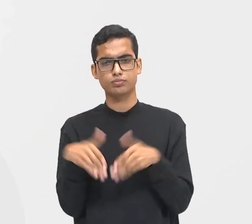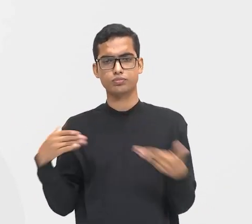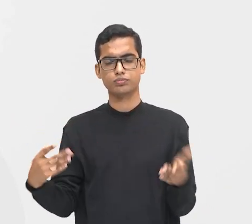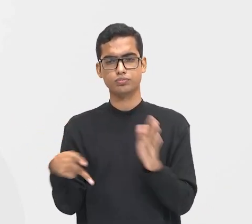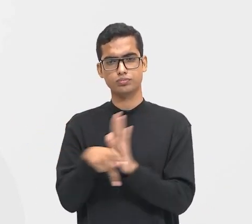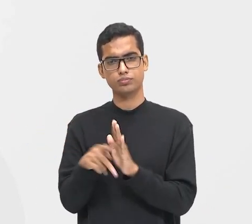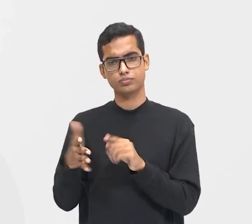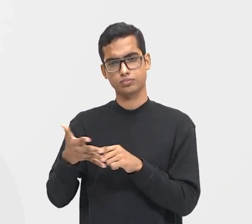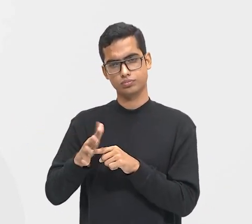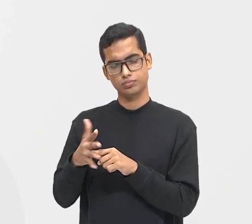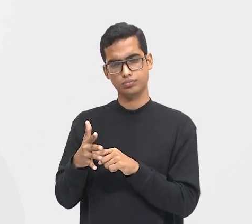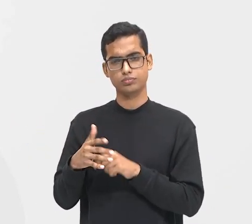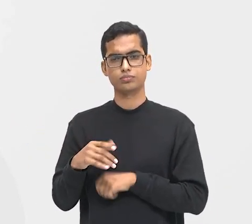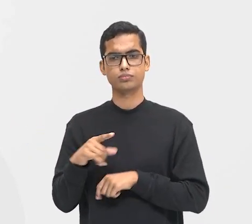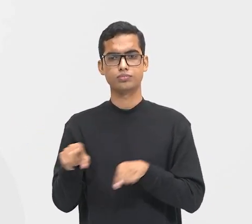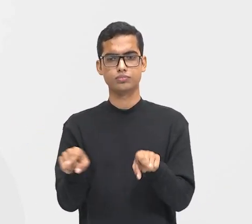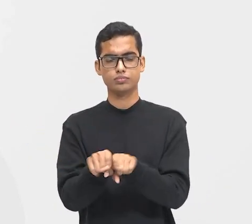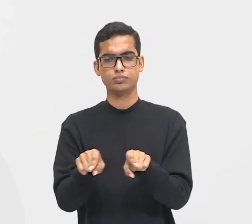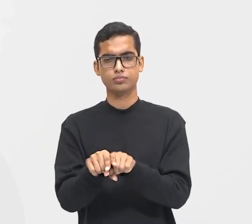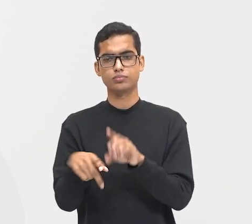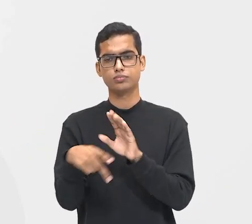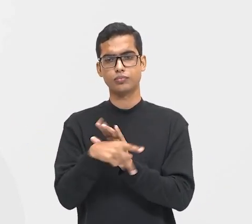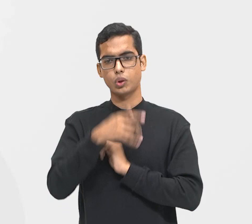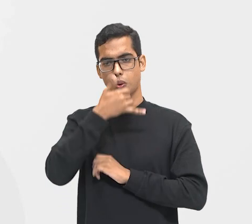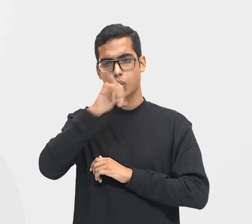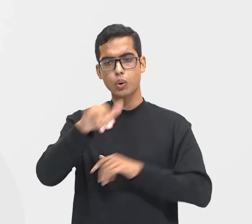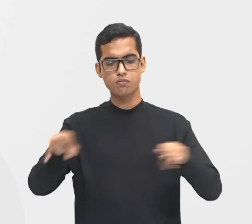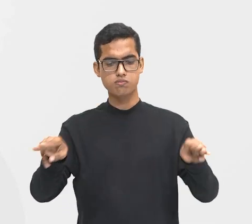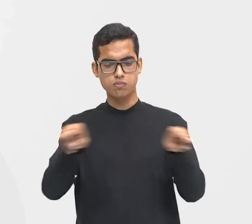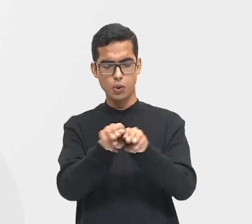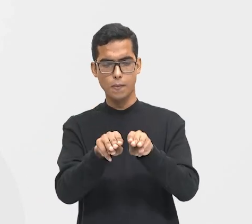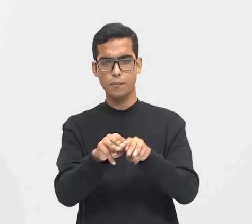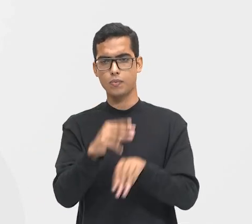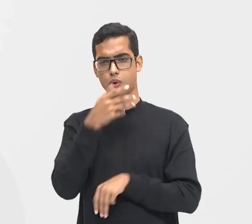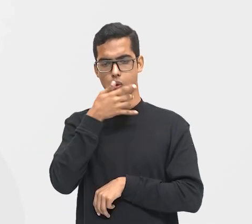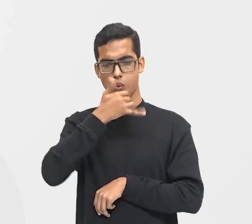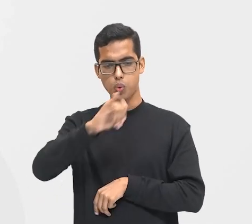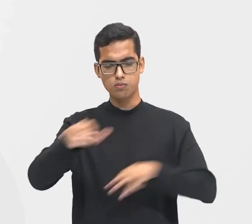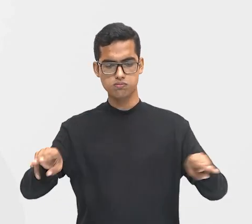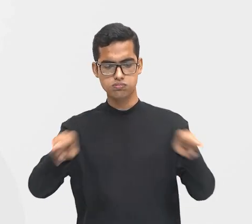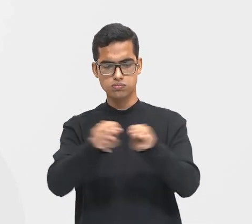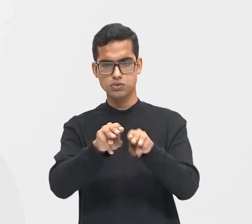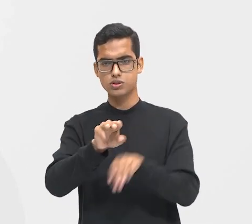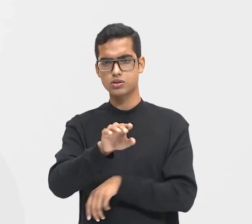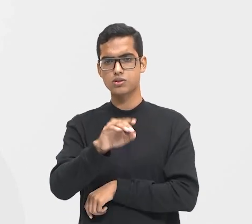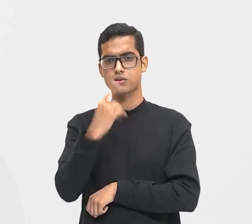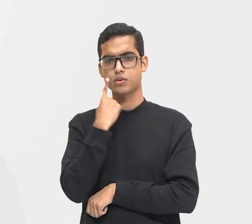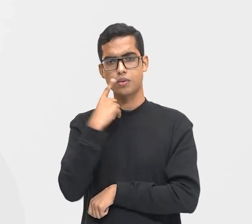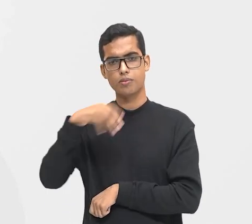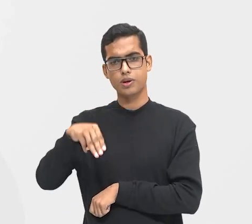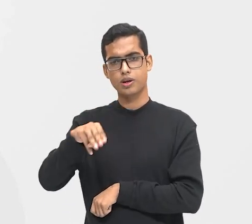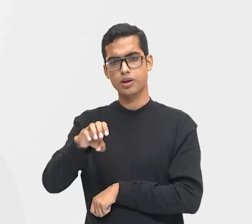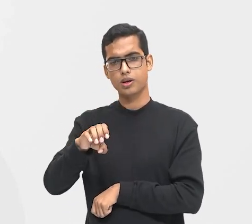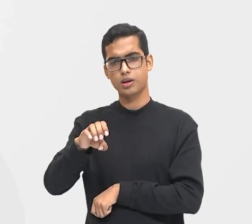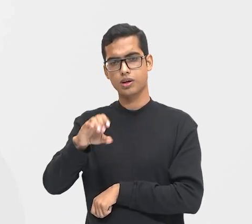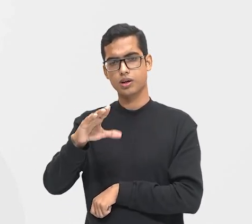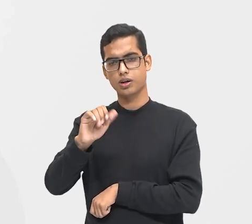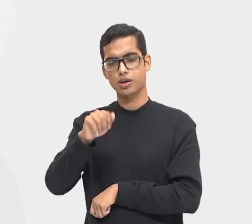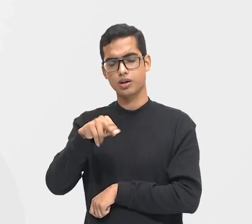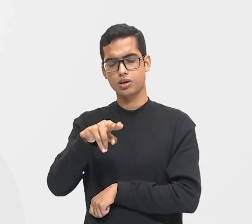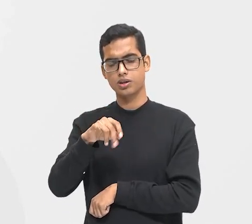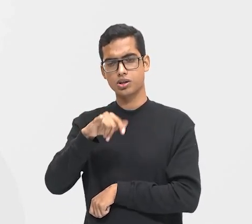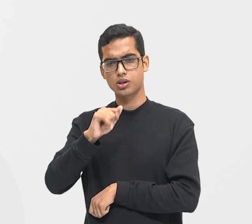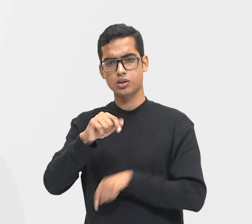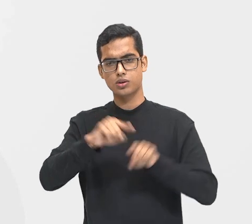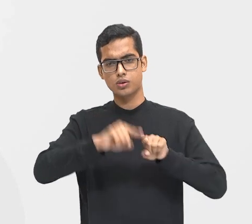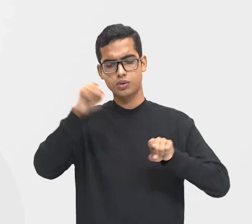ondas mecânicas e eletromagnéticas. Olha só os exemplos que nós temos, né? No caso ali da onda mecânica, você está observando